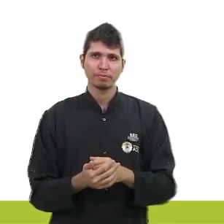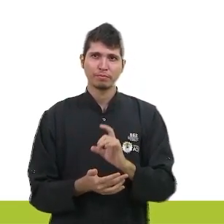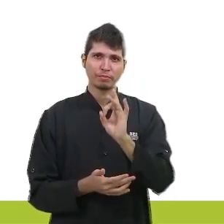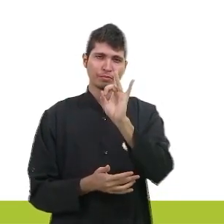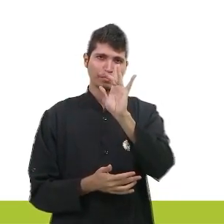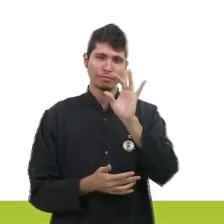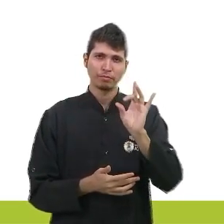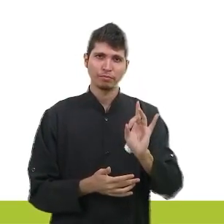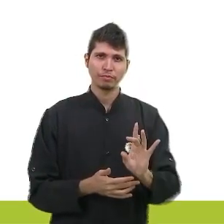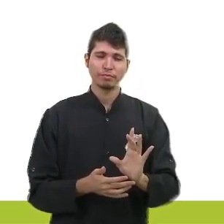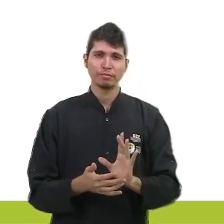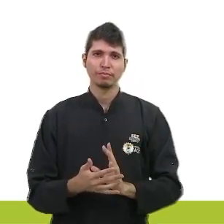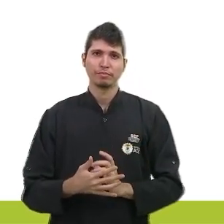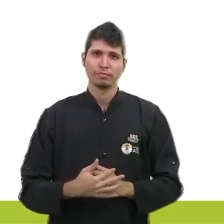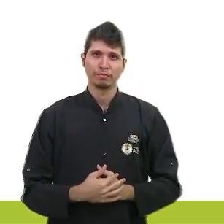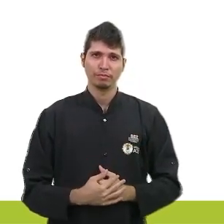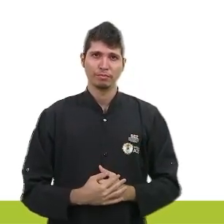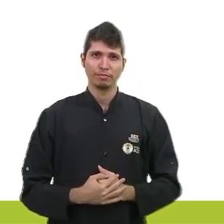relações.